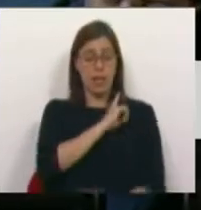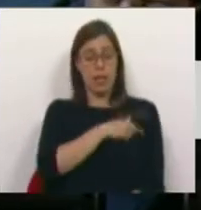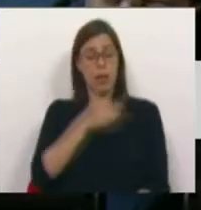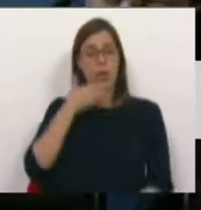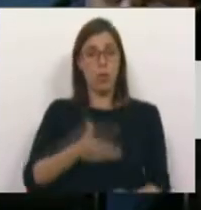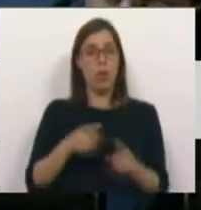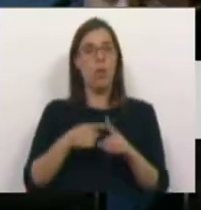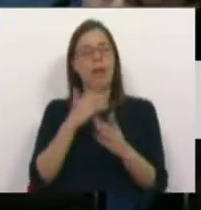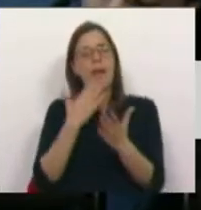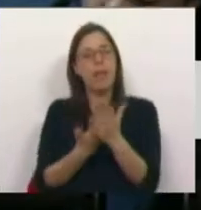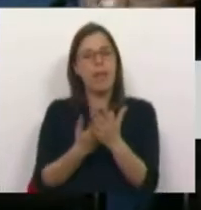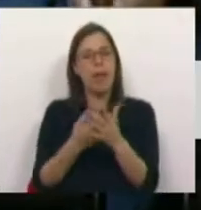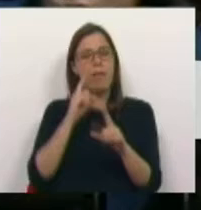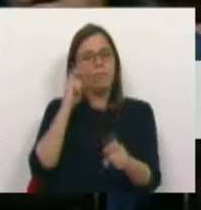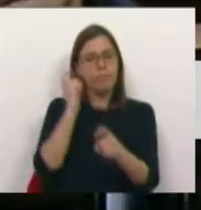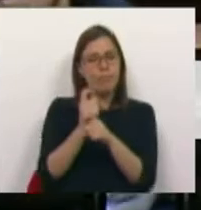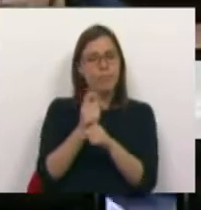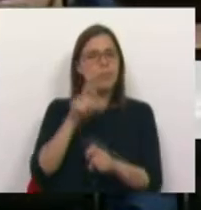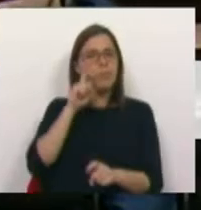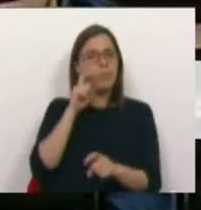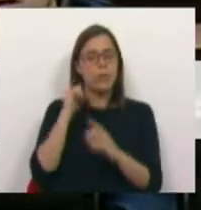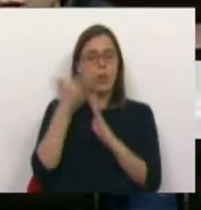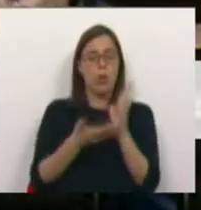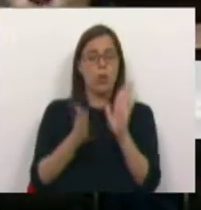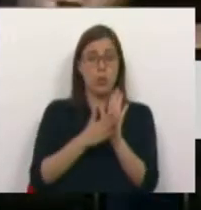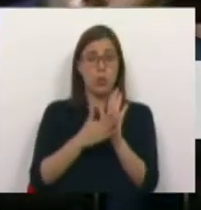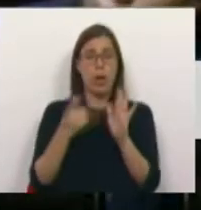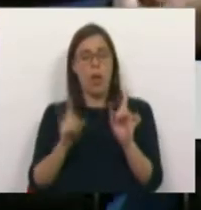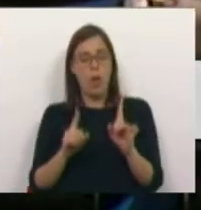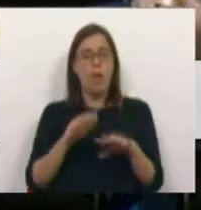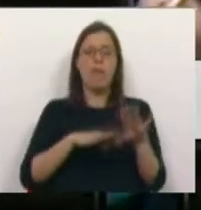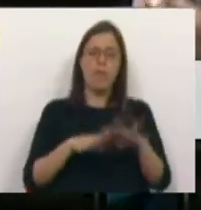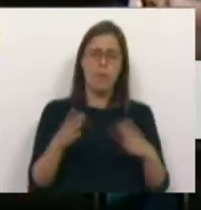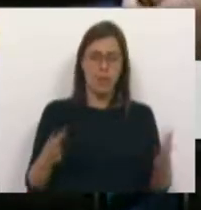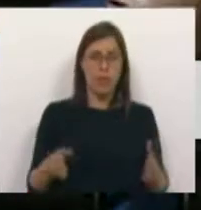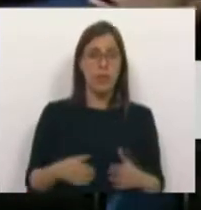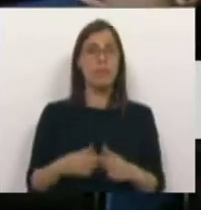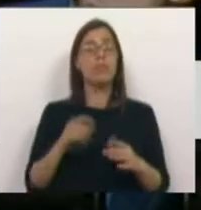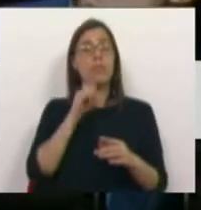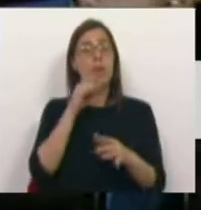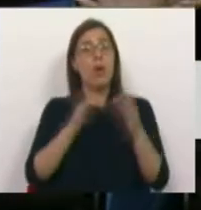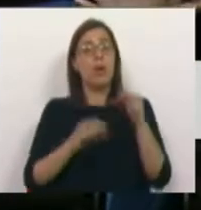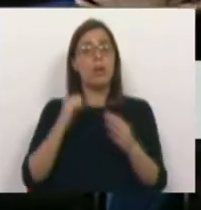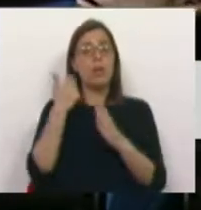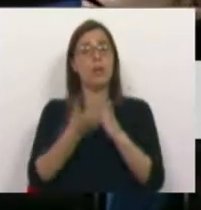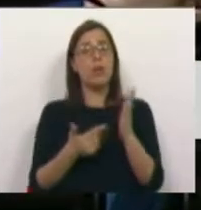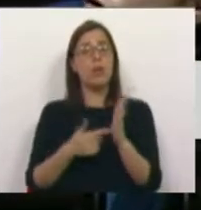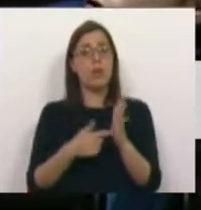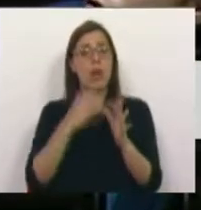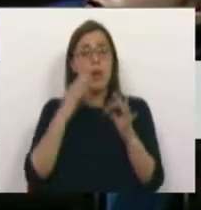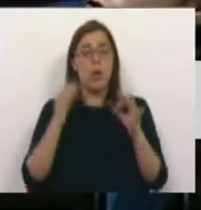competência para suscitar a fiscalização preventiva da constitucionalidade o farão e permitirão ao Tribunal